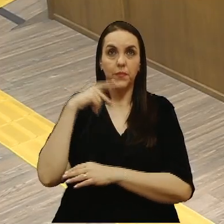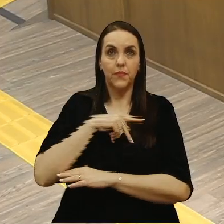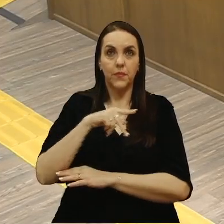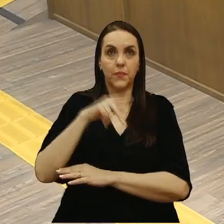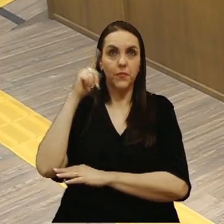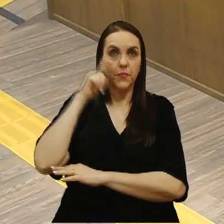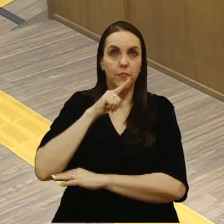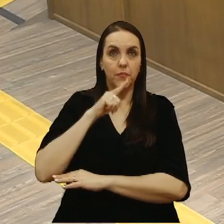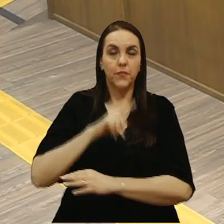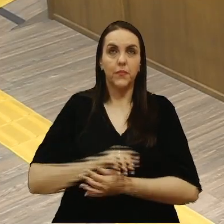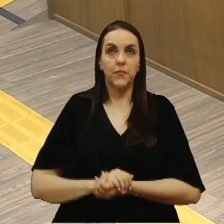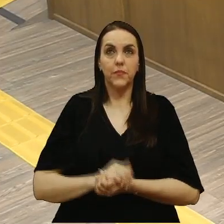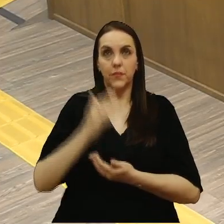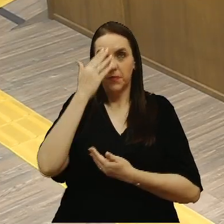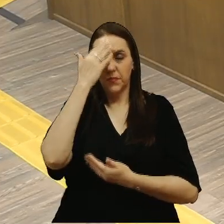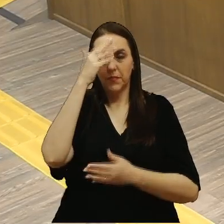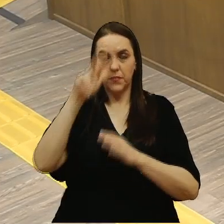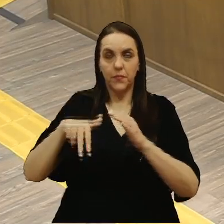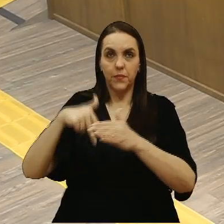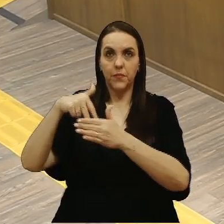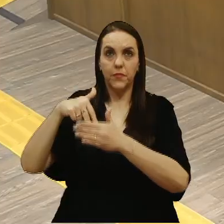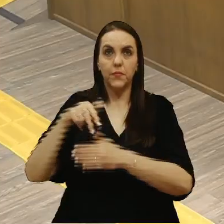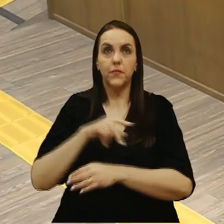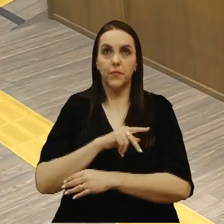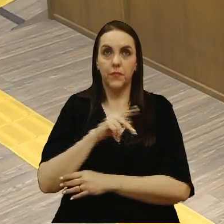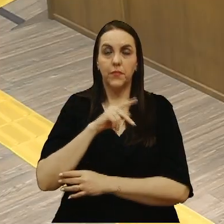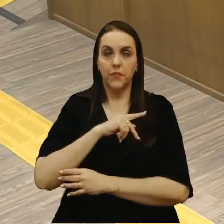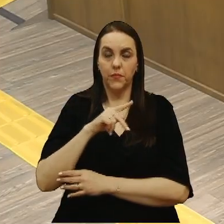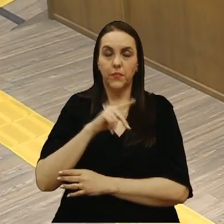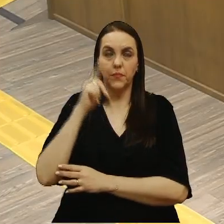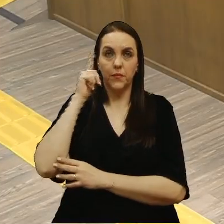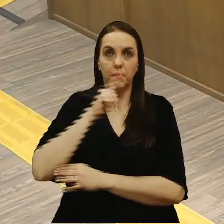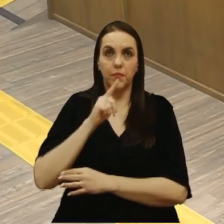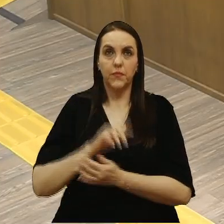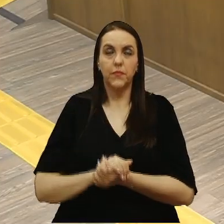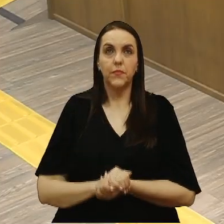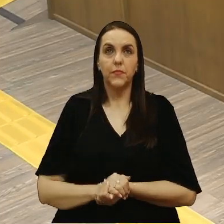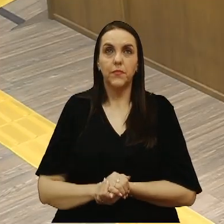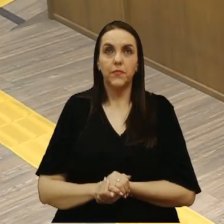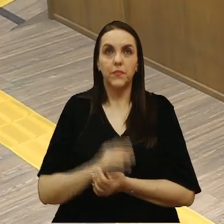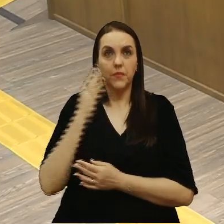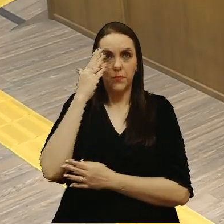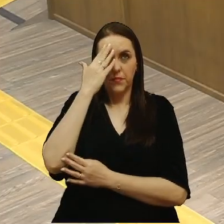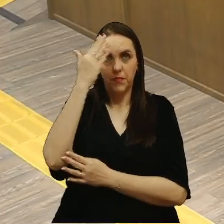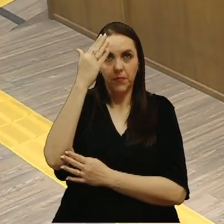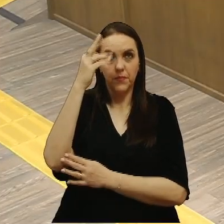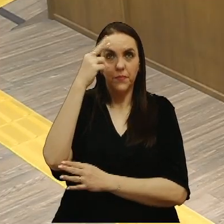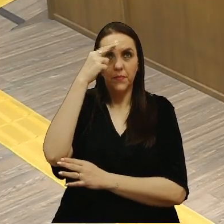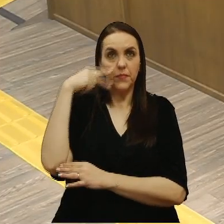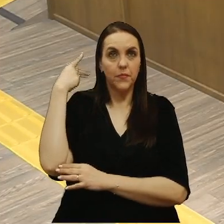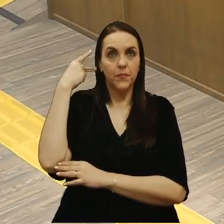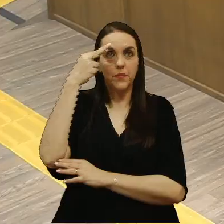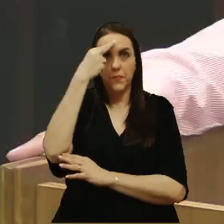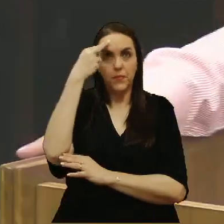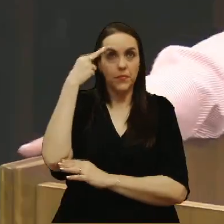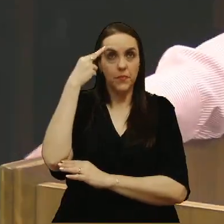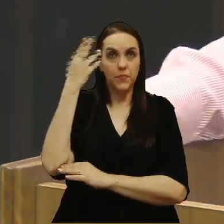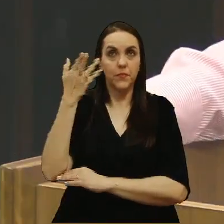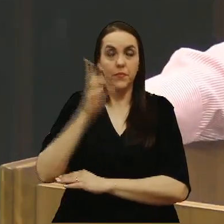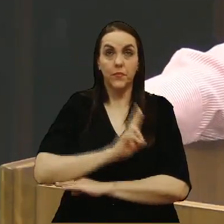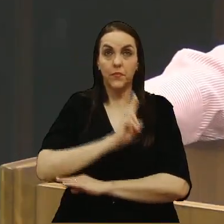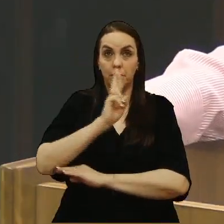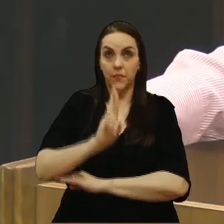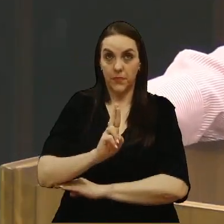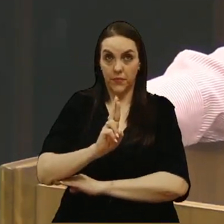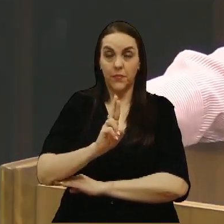presidente. Obrigado. Da tribuna, vereador presidente Lucas Carinhato. Obrigado, vereador Rafael, que nos